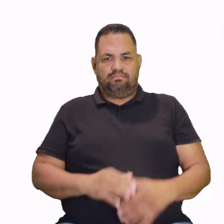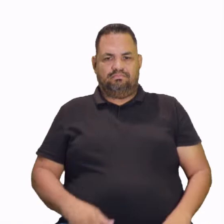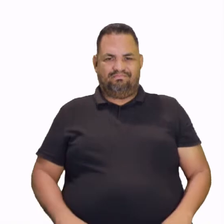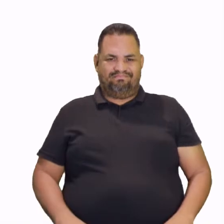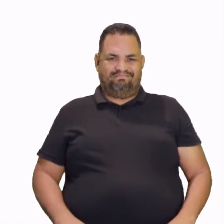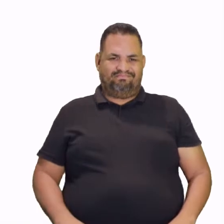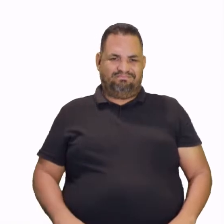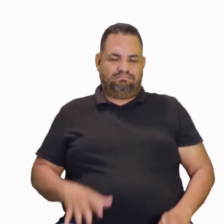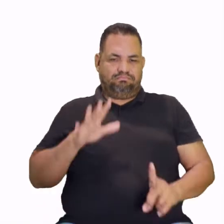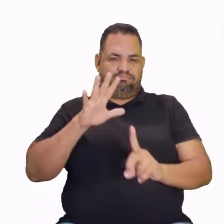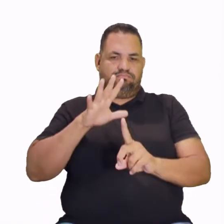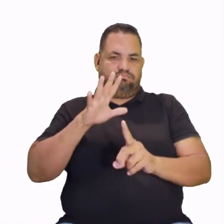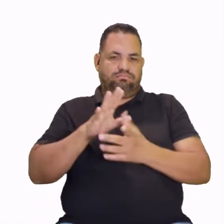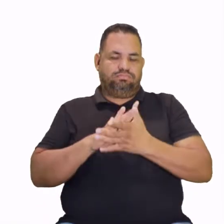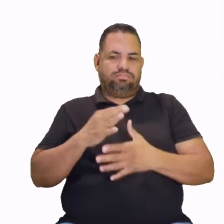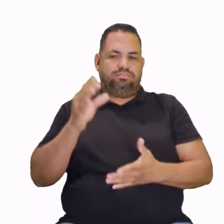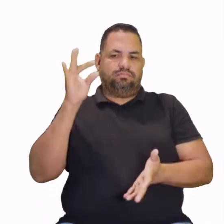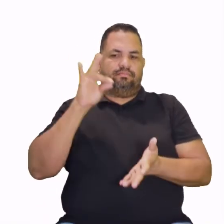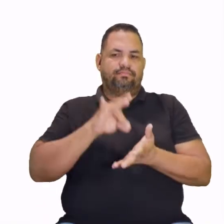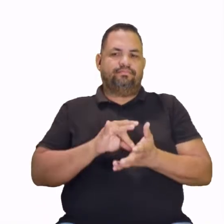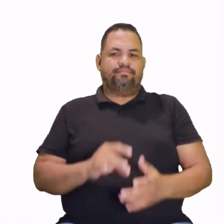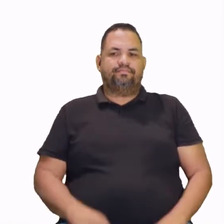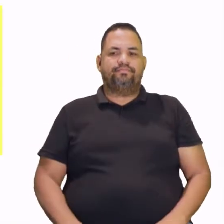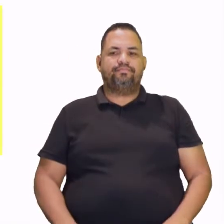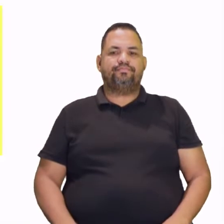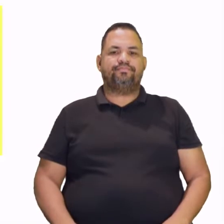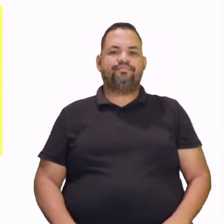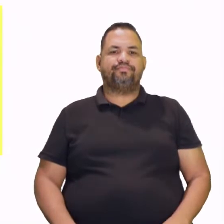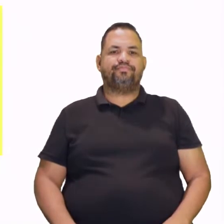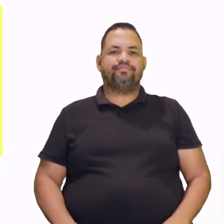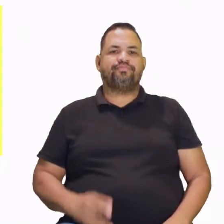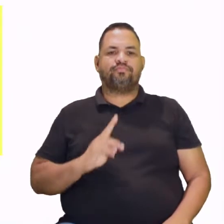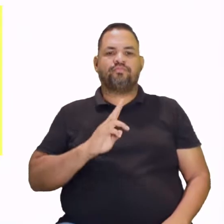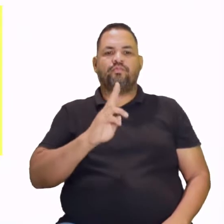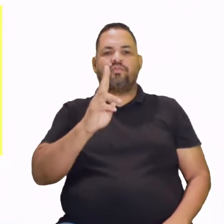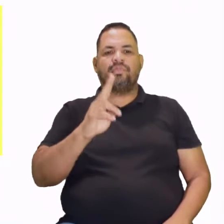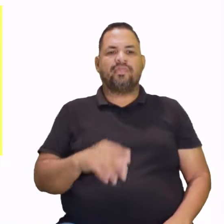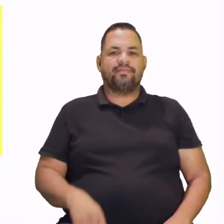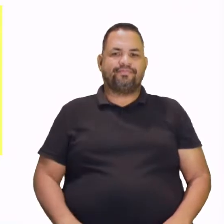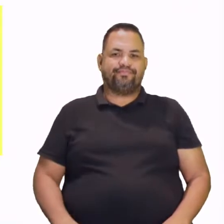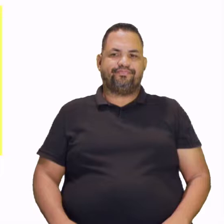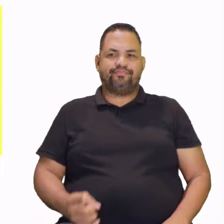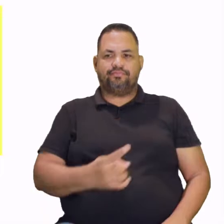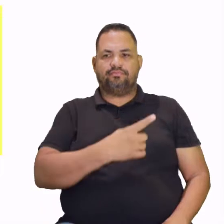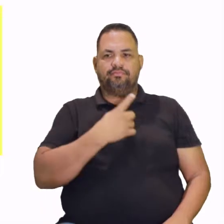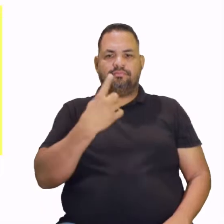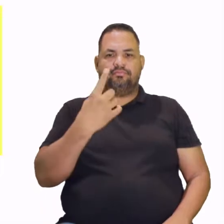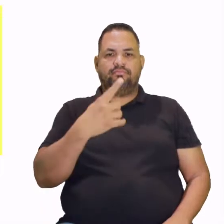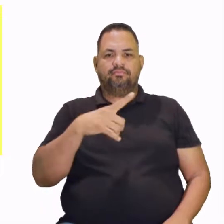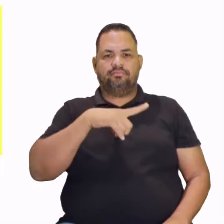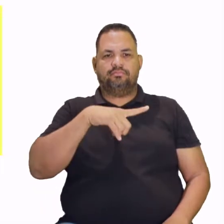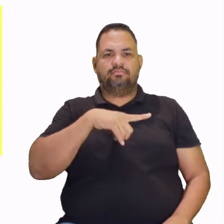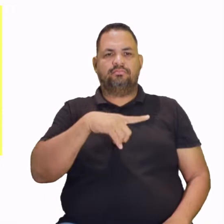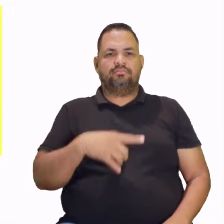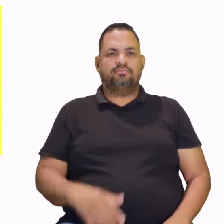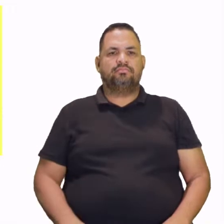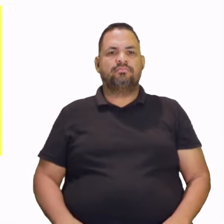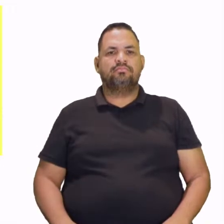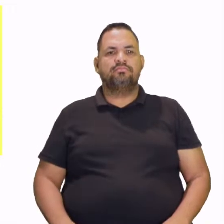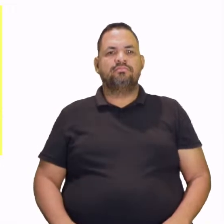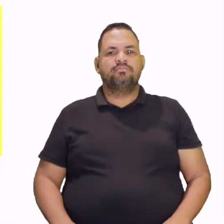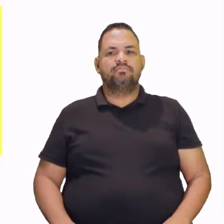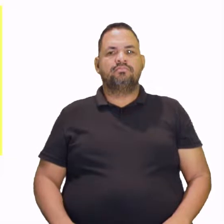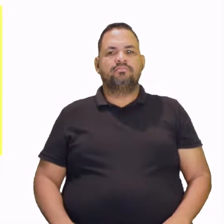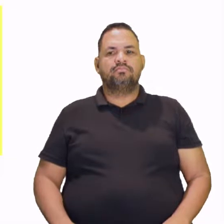intervenção crítica na realidade. Então, seguindo aqui, nós temos o momento histórico, né, a